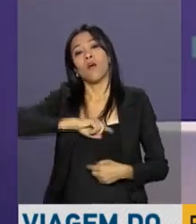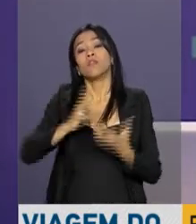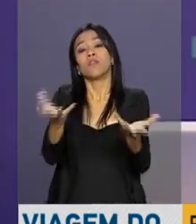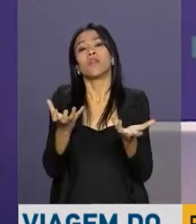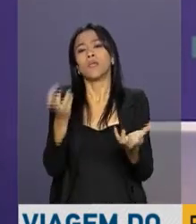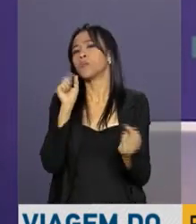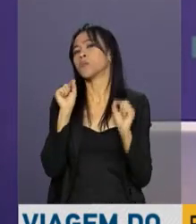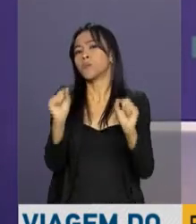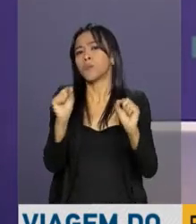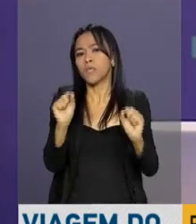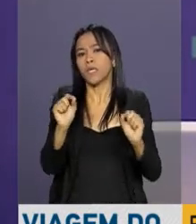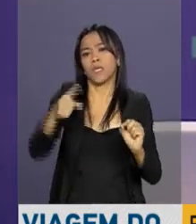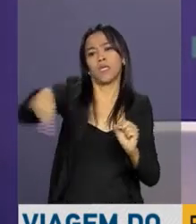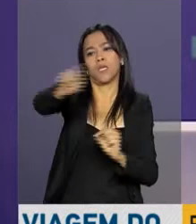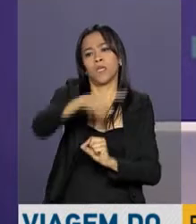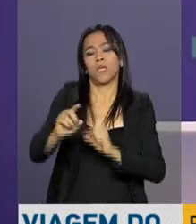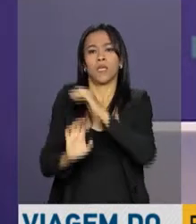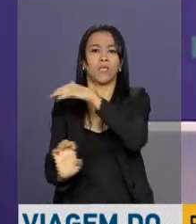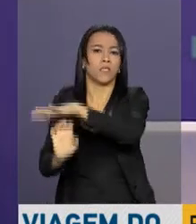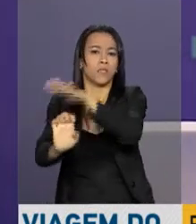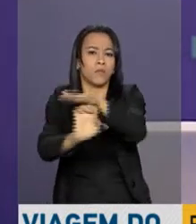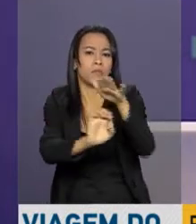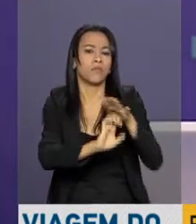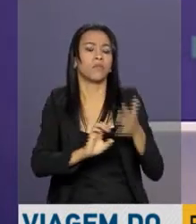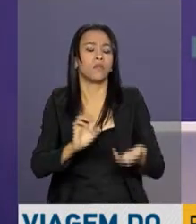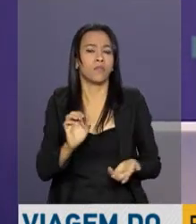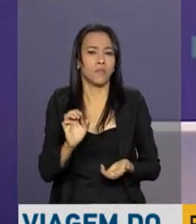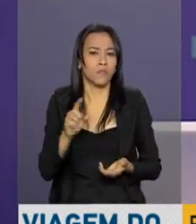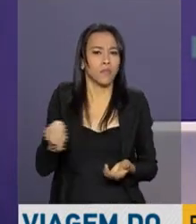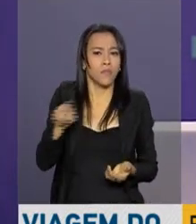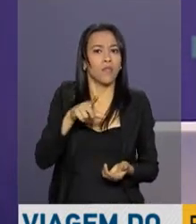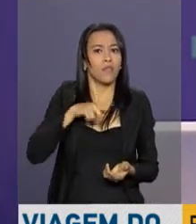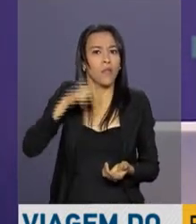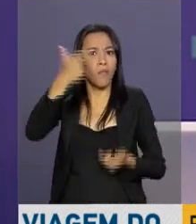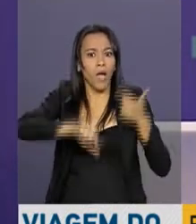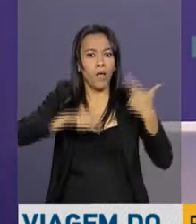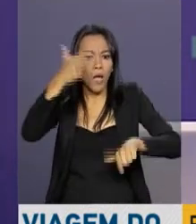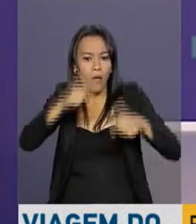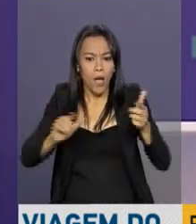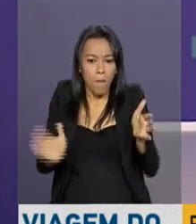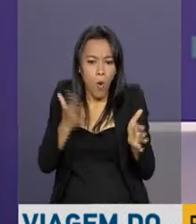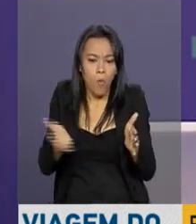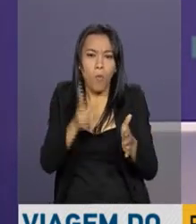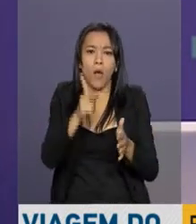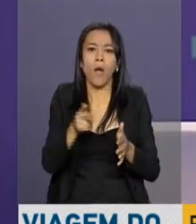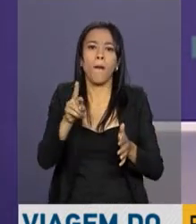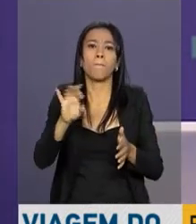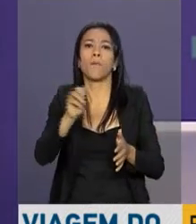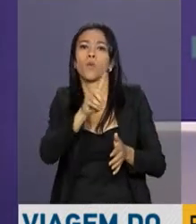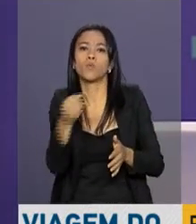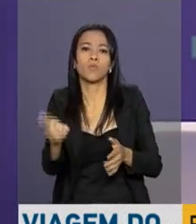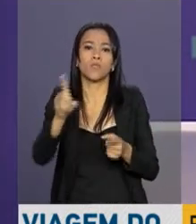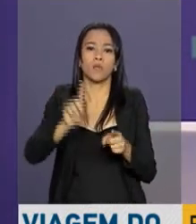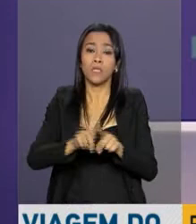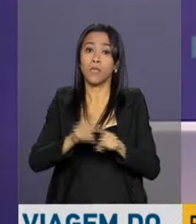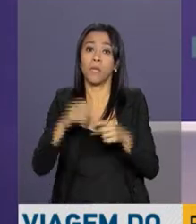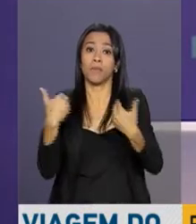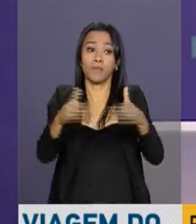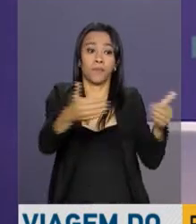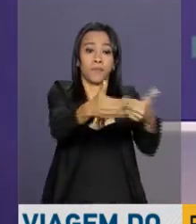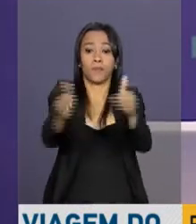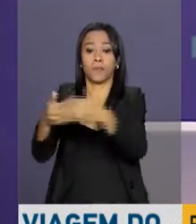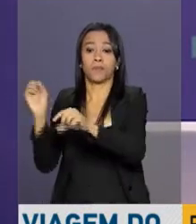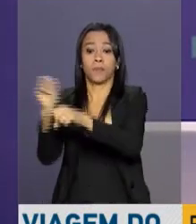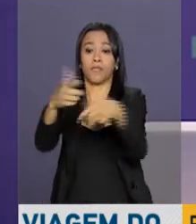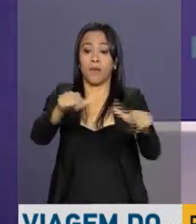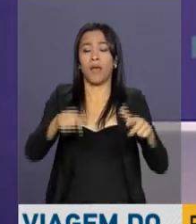empreendedores dediquem cada vez mais tempo à produção e à geração de empregos e menos